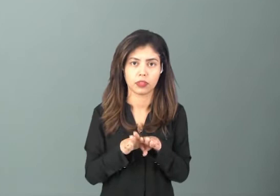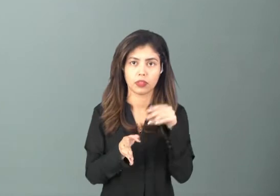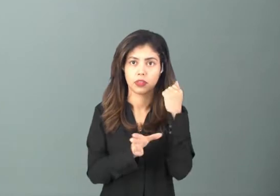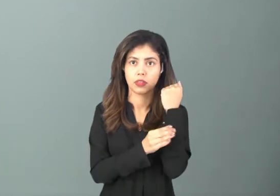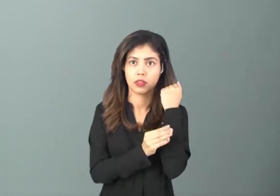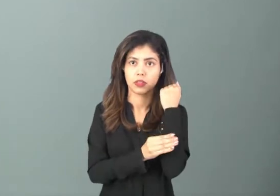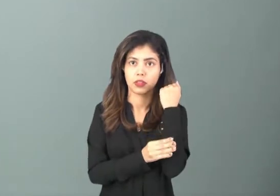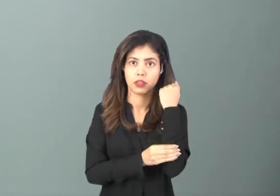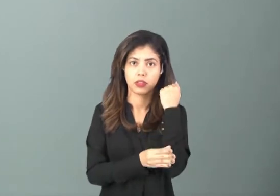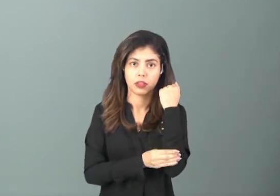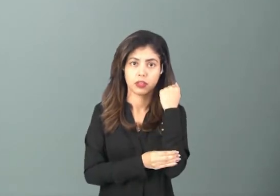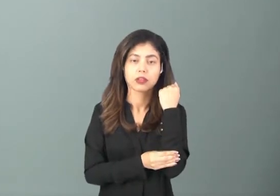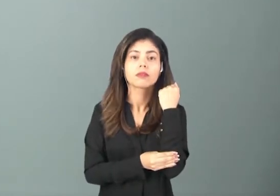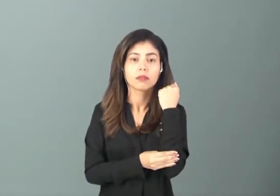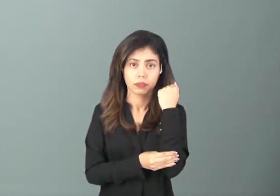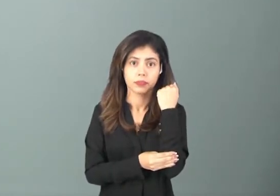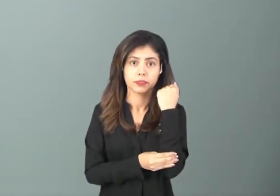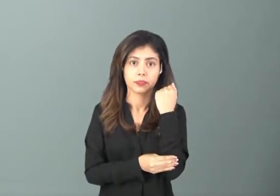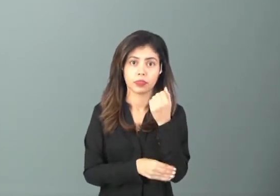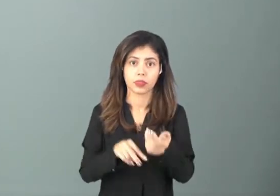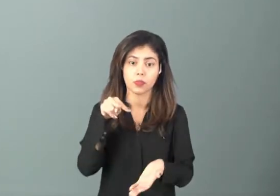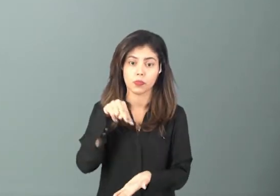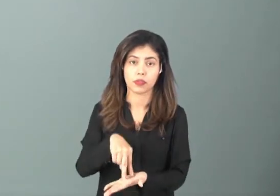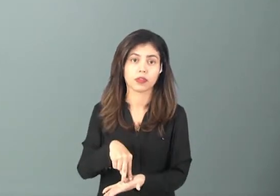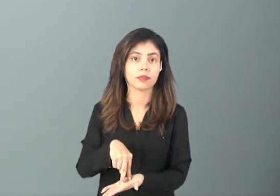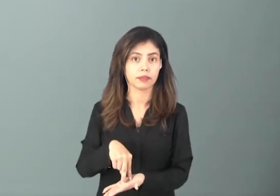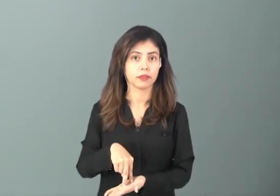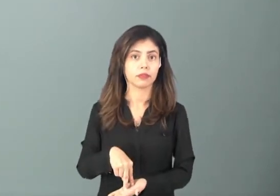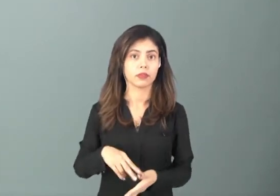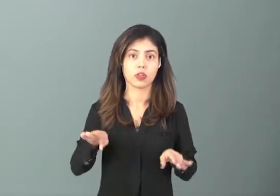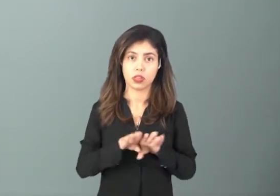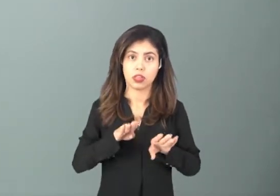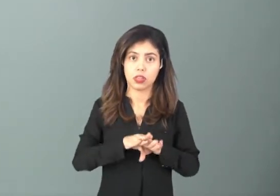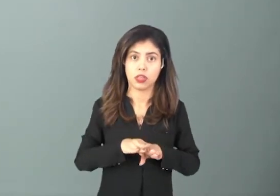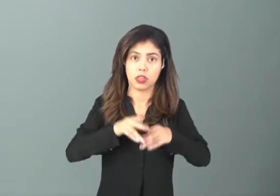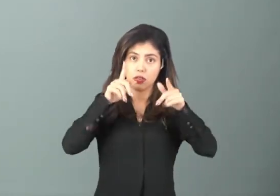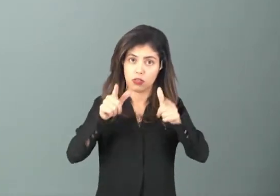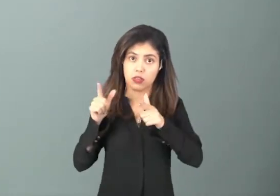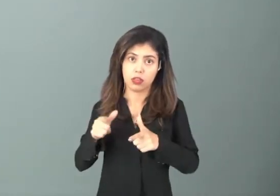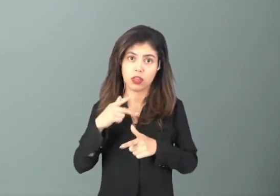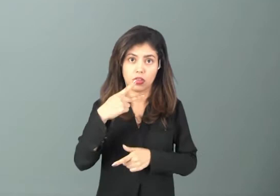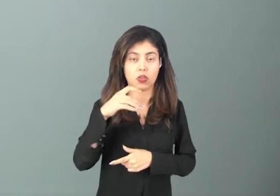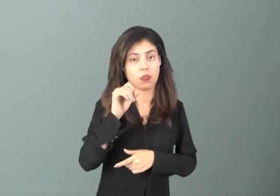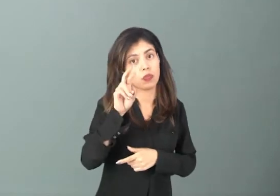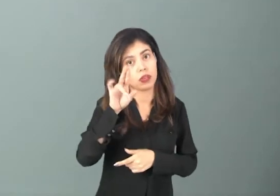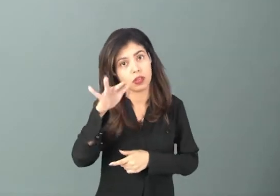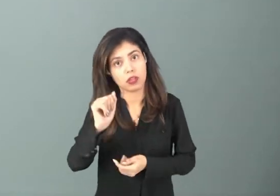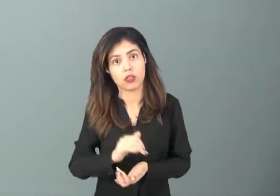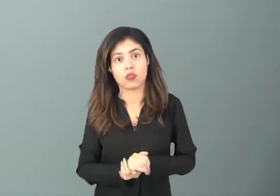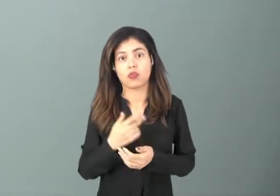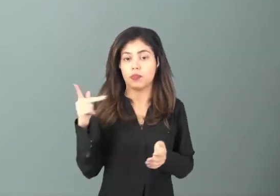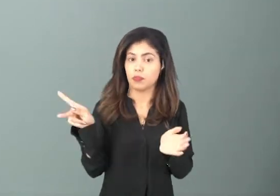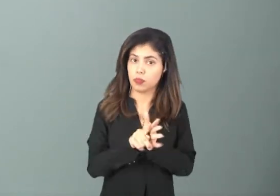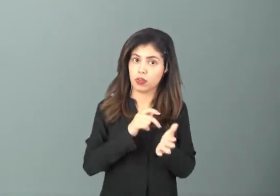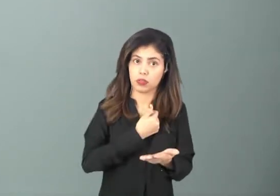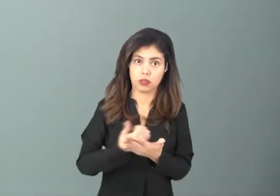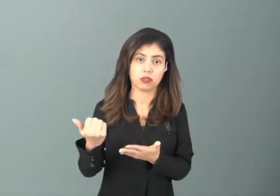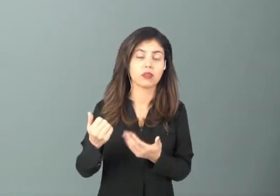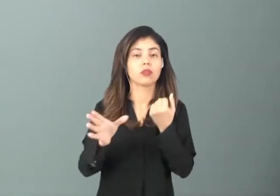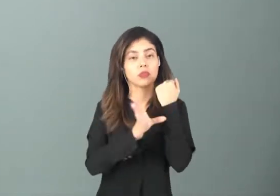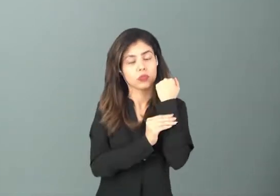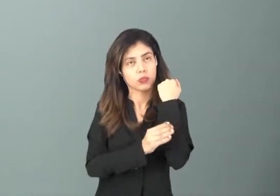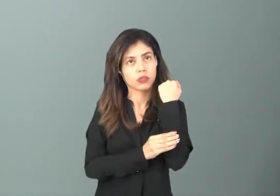músculo a estabilização das nossas posições corporais nós vamos conseguir ficar em determinadas posições graças à ação dos nossos músculos